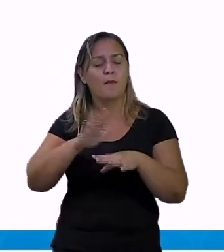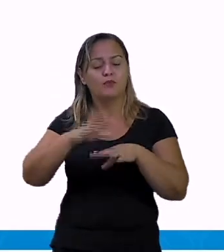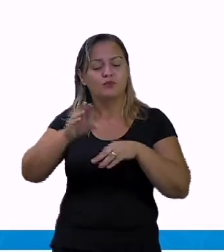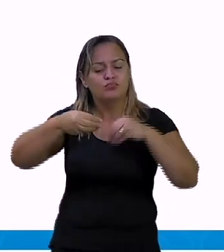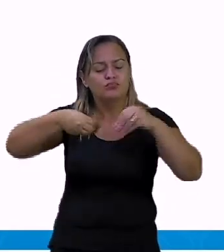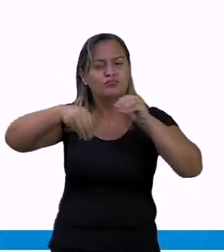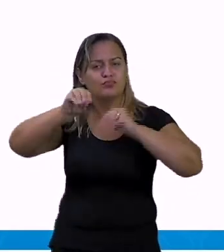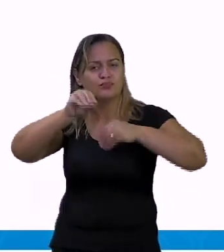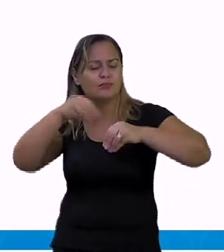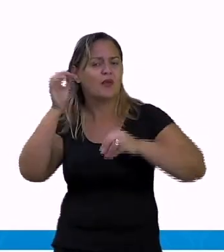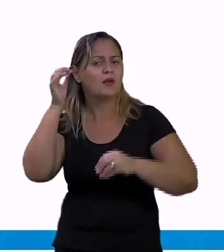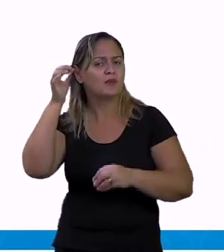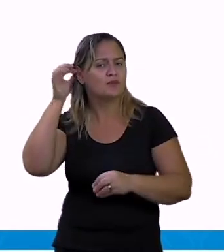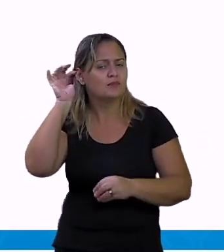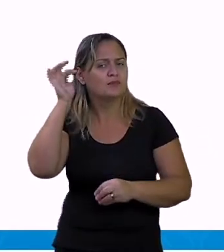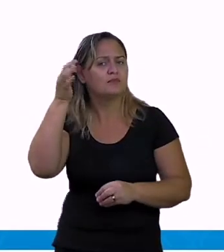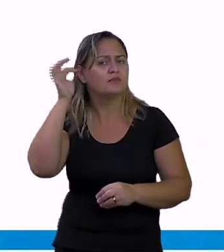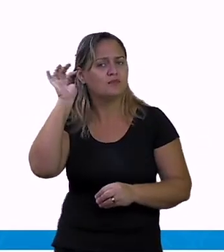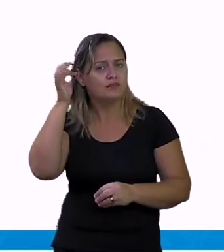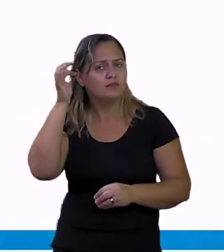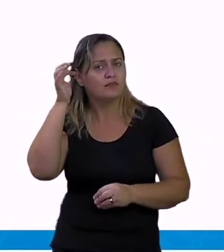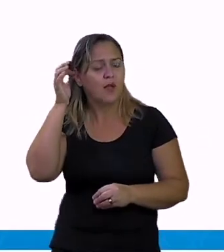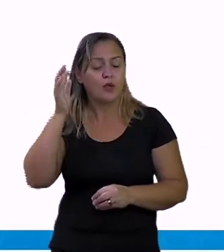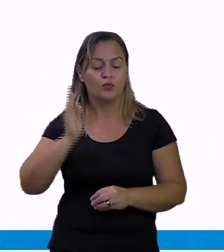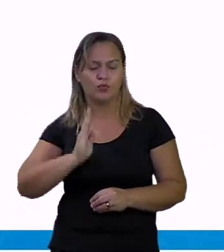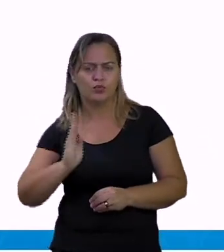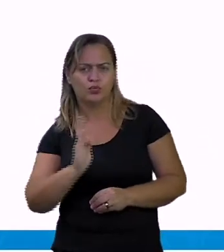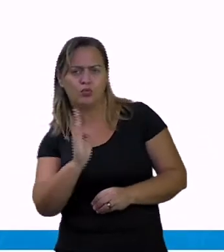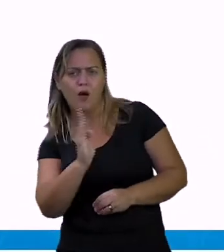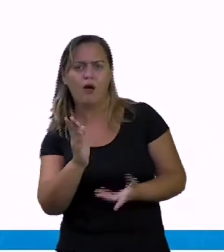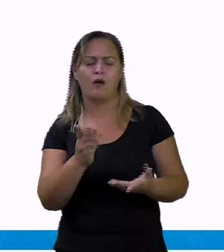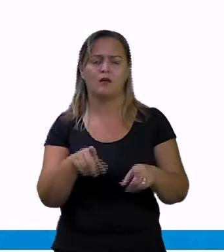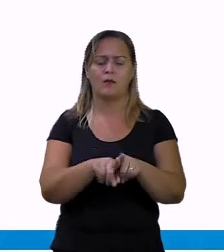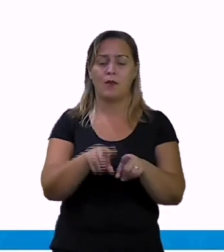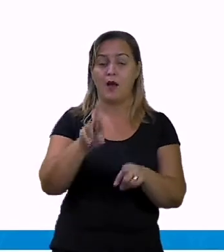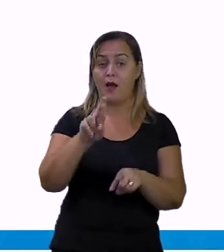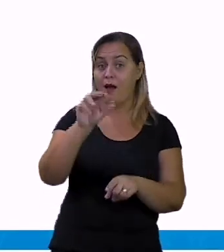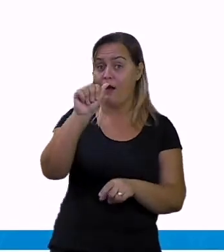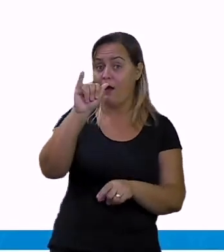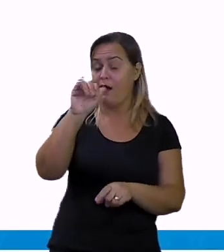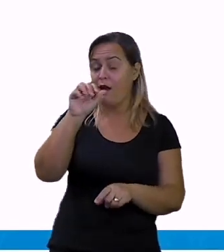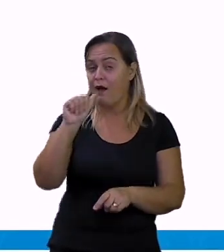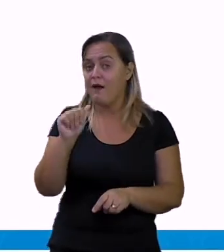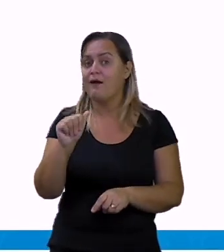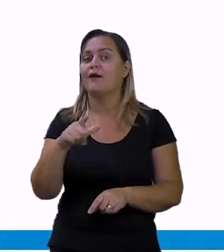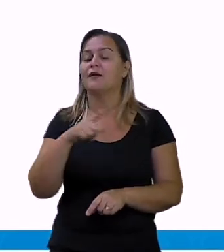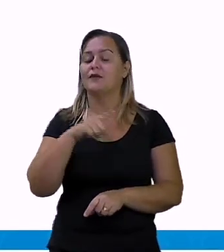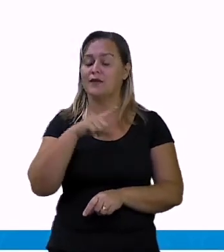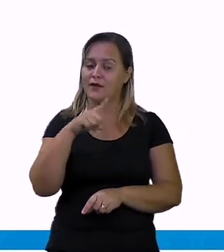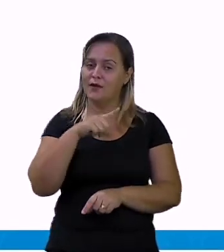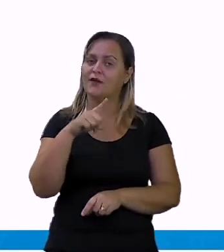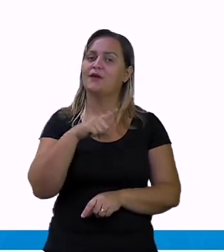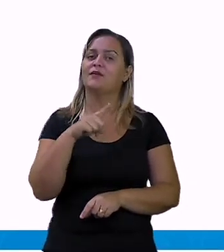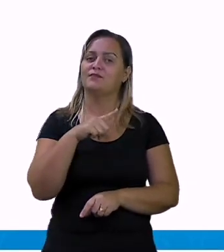Eles possuem a estrutura óssea totalmente cartilaginosa. E aí?